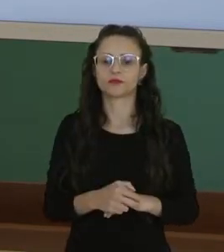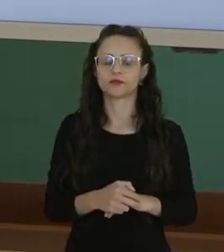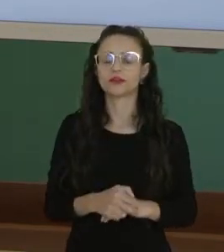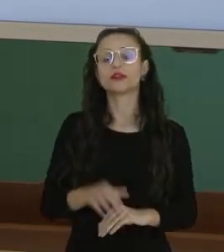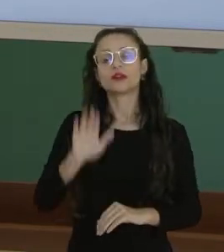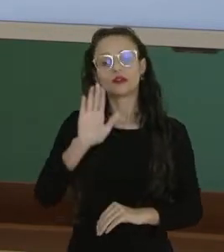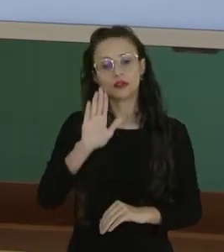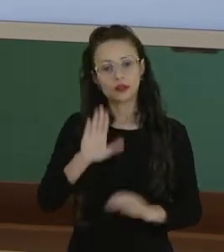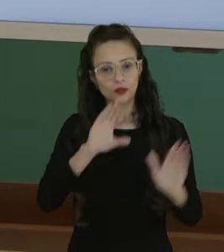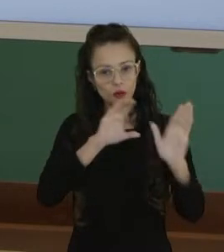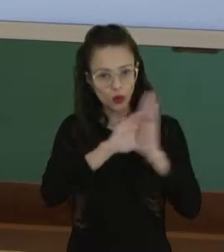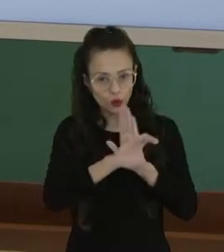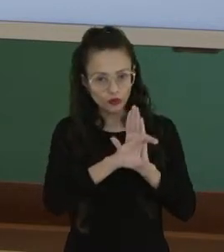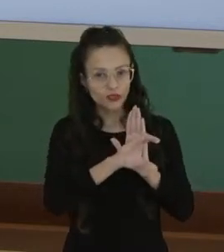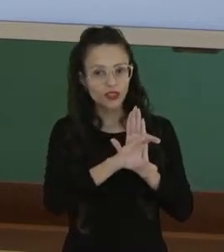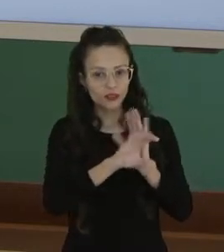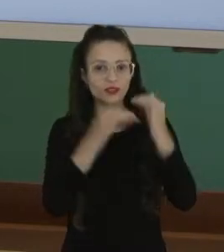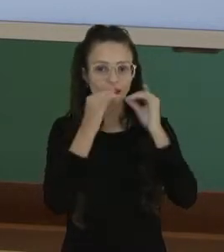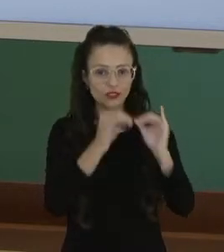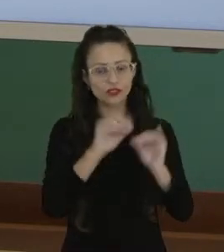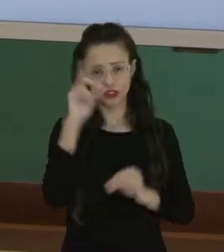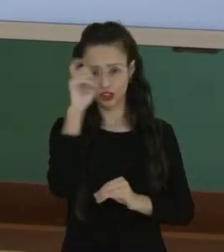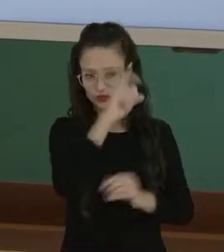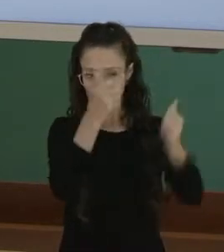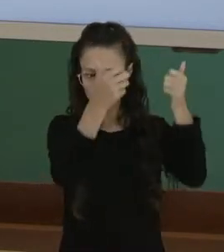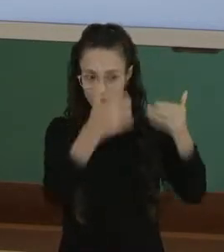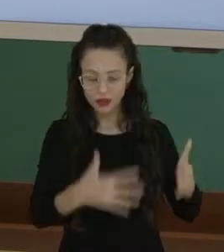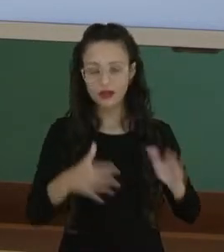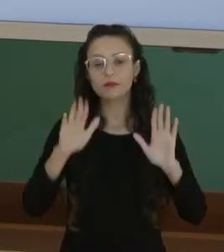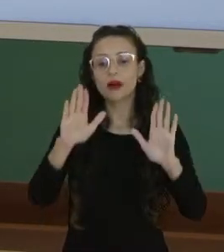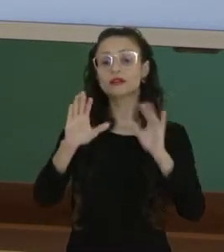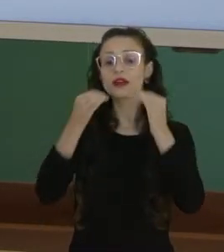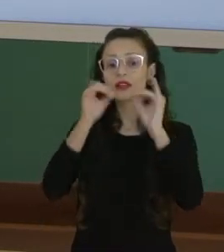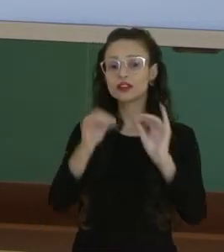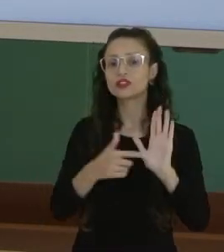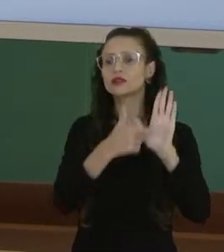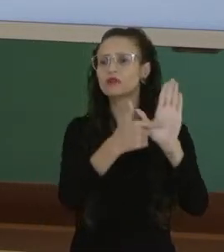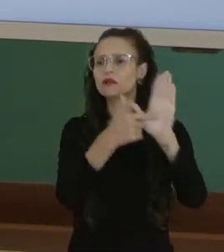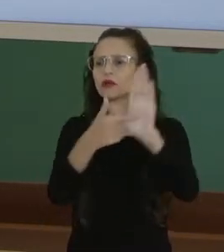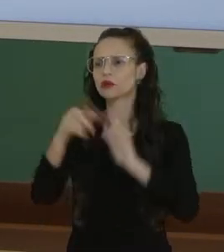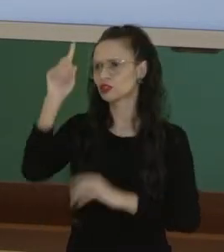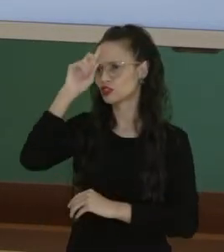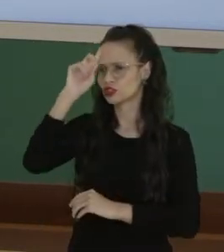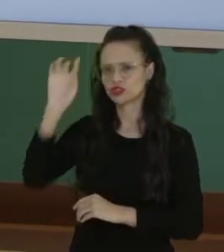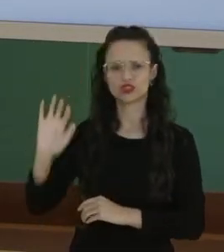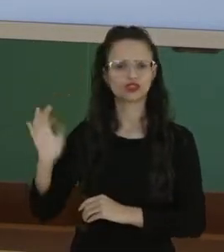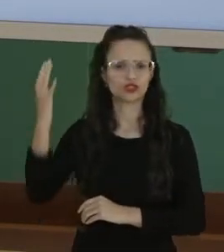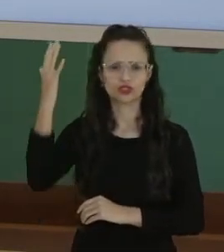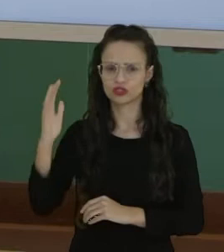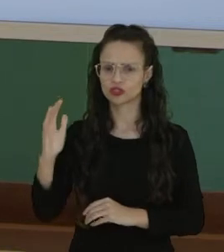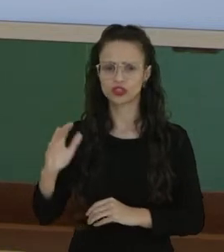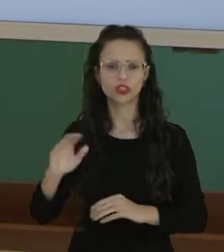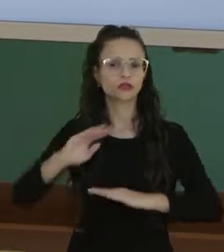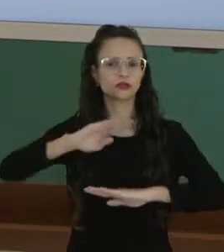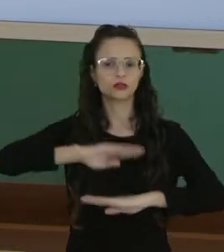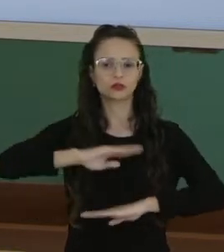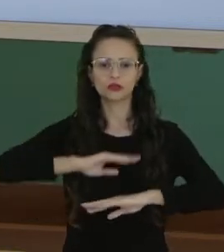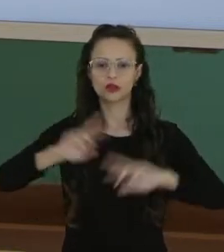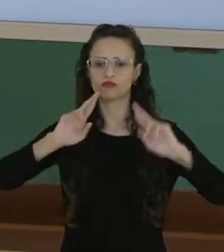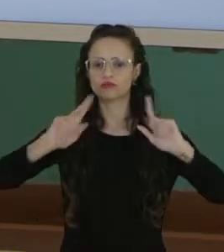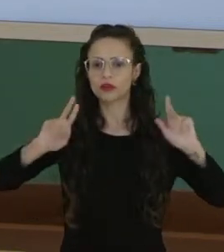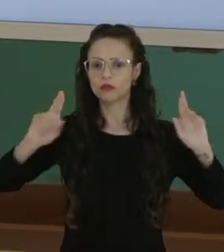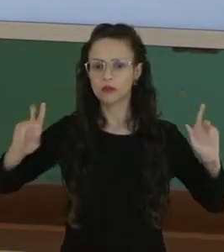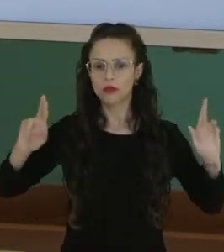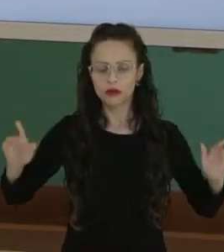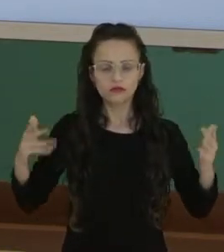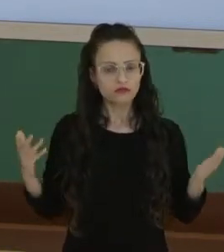Embora o conceito de energia seja difícil a sua definição, a energia se manifesta no cotidiano em diversas situações, ou seja, não é algo